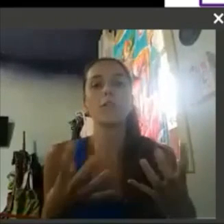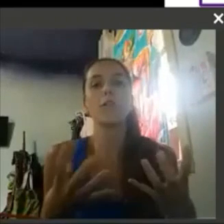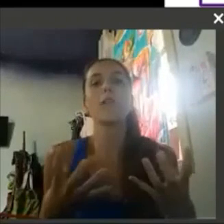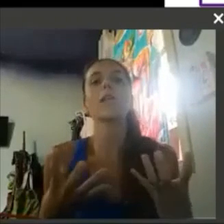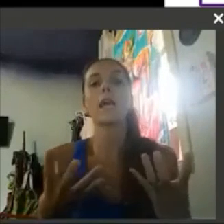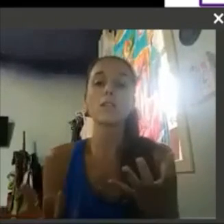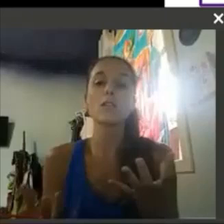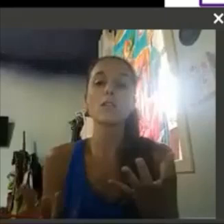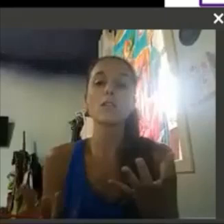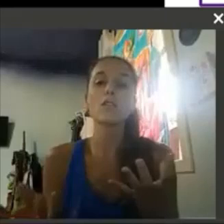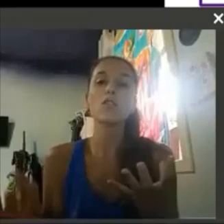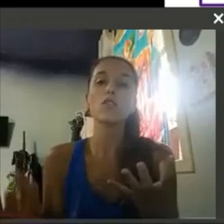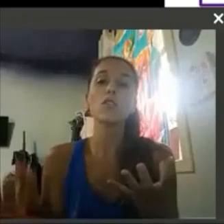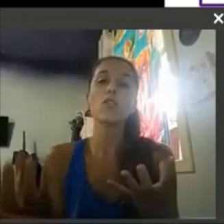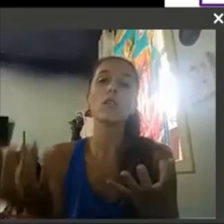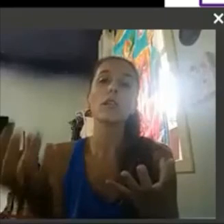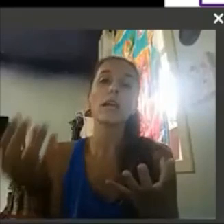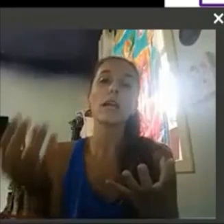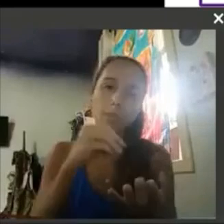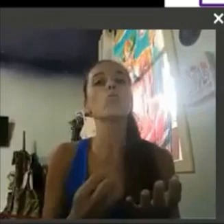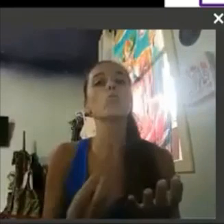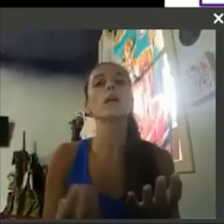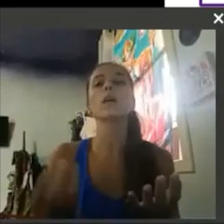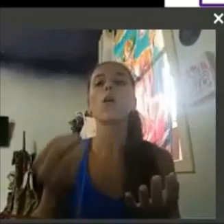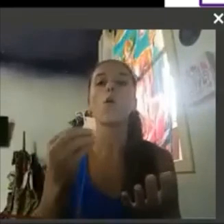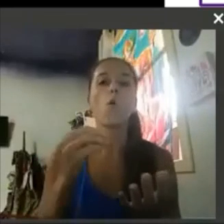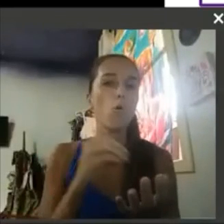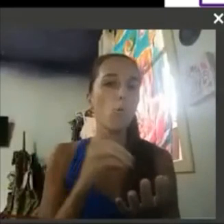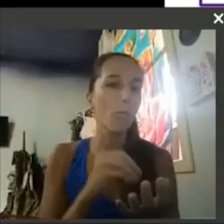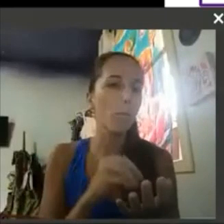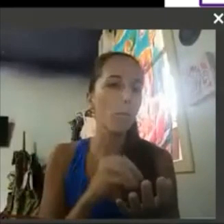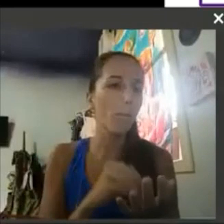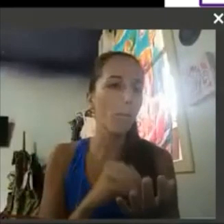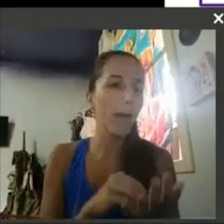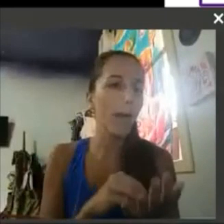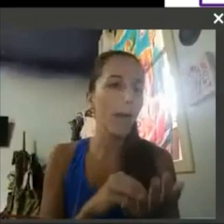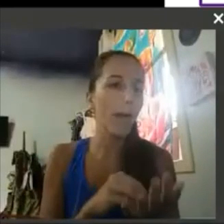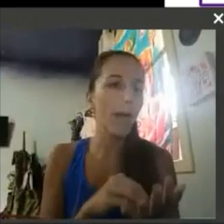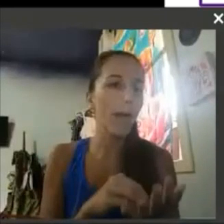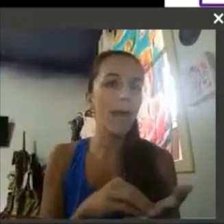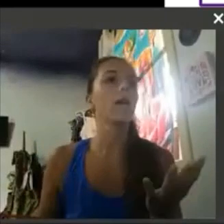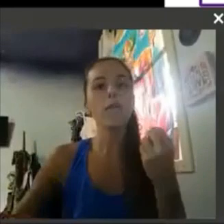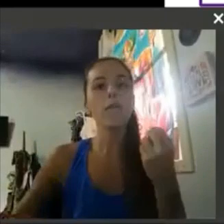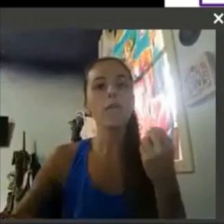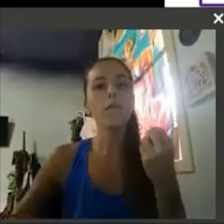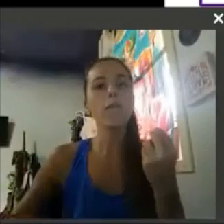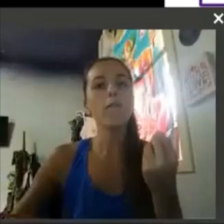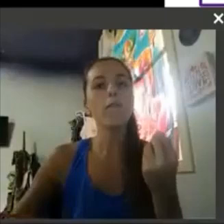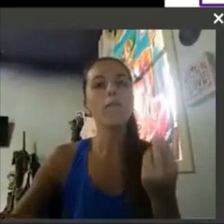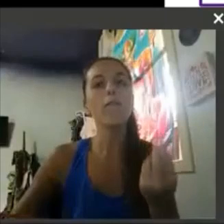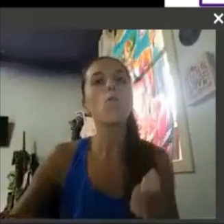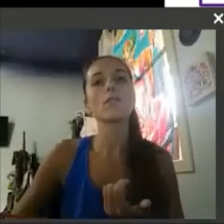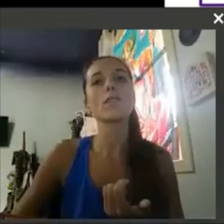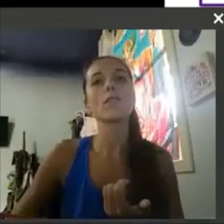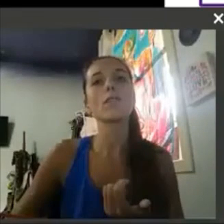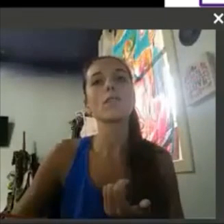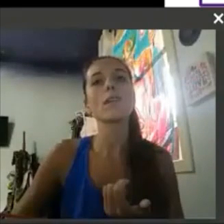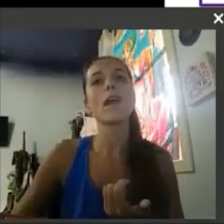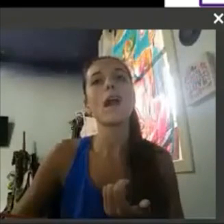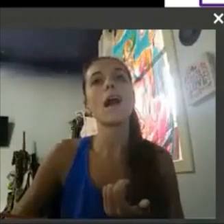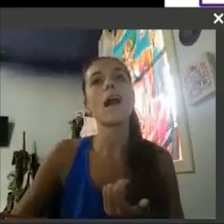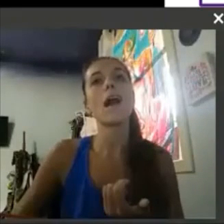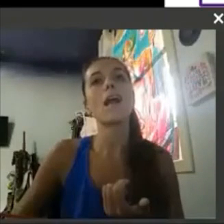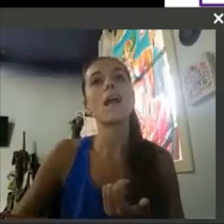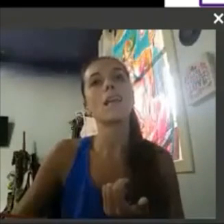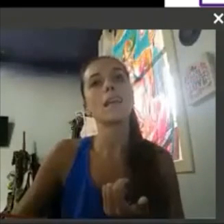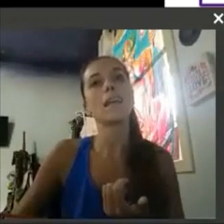fofinho, né? É adicionado também um pouco de açúcar ou mel, alguma fonte de glicose além do